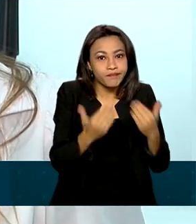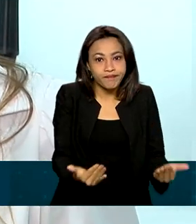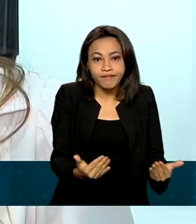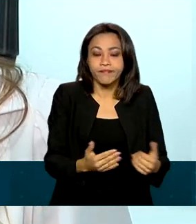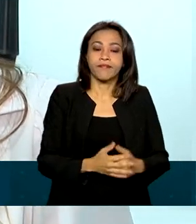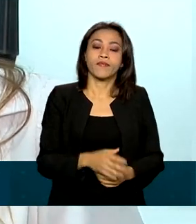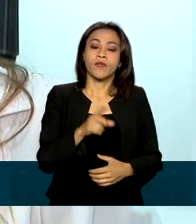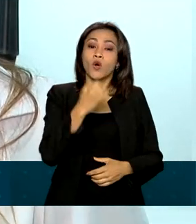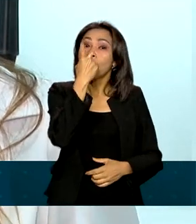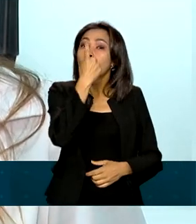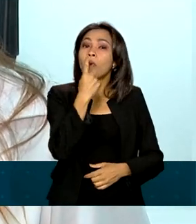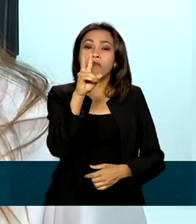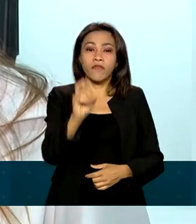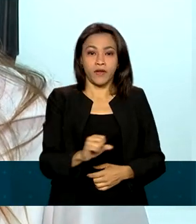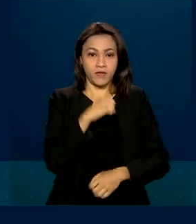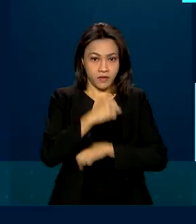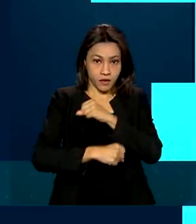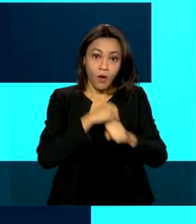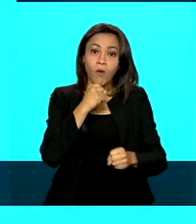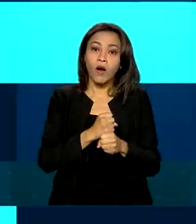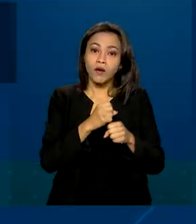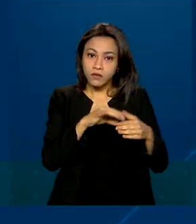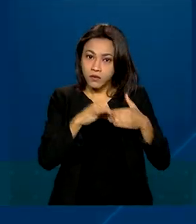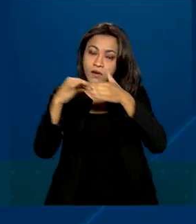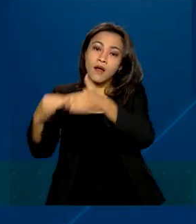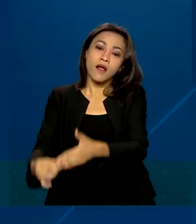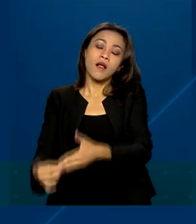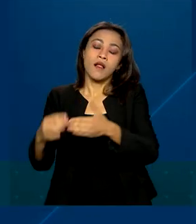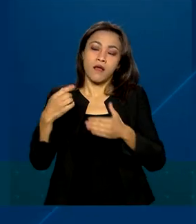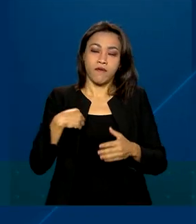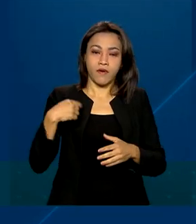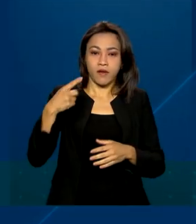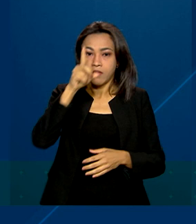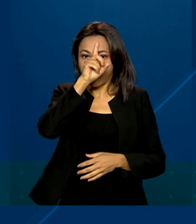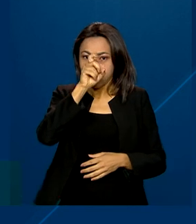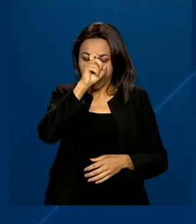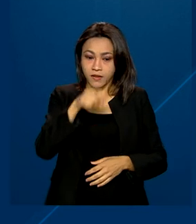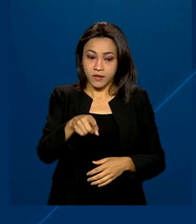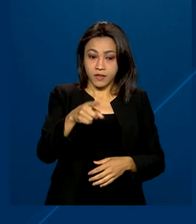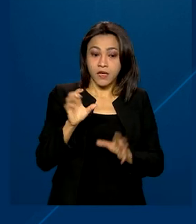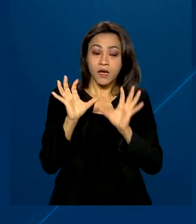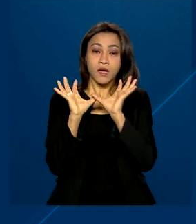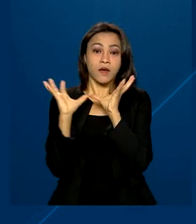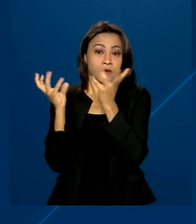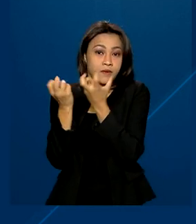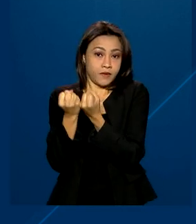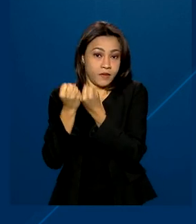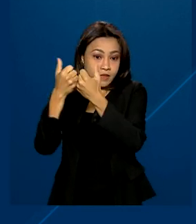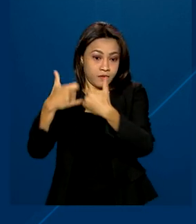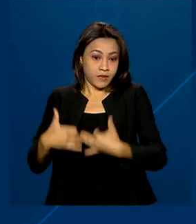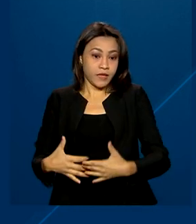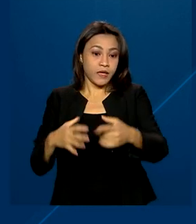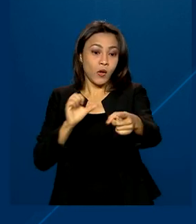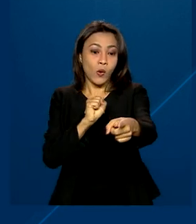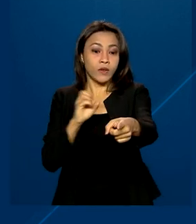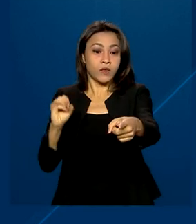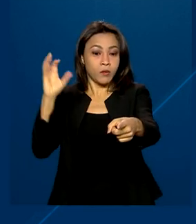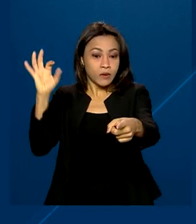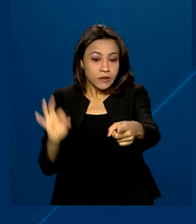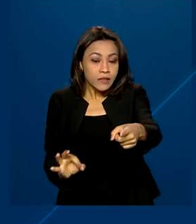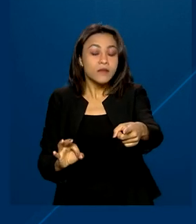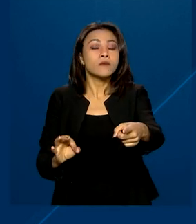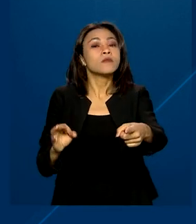é uma vez ao ano seria o ideal segundo a Organização Mundial da Saúde oitenta por cento das causas das doenças